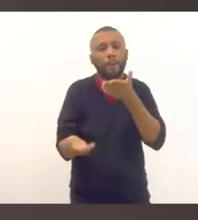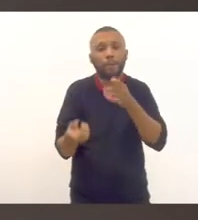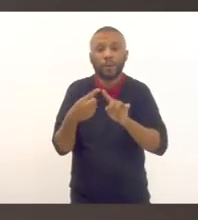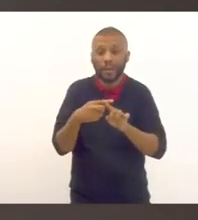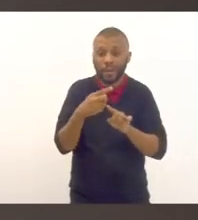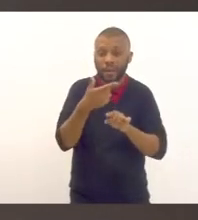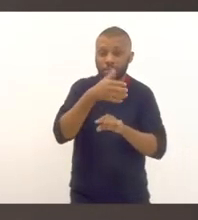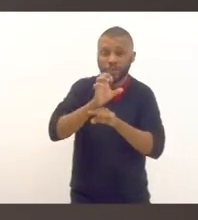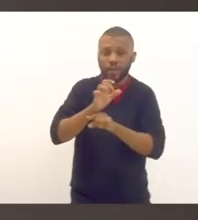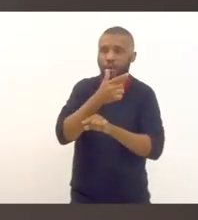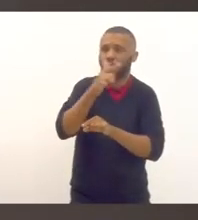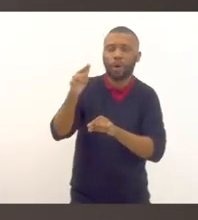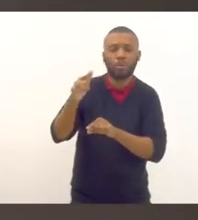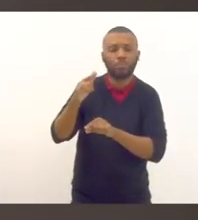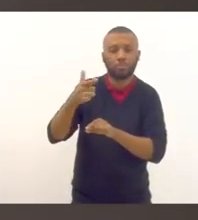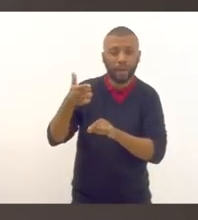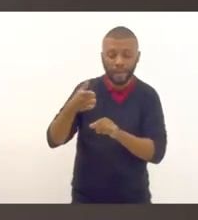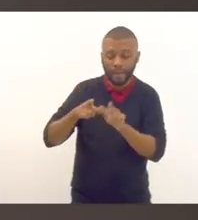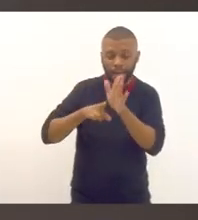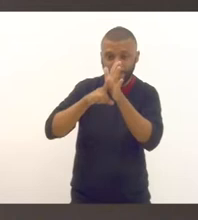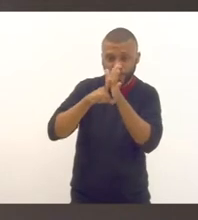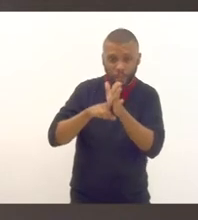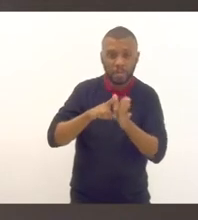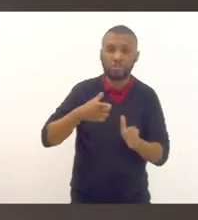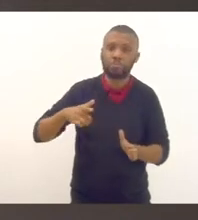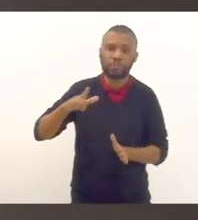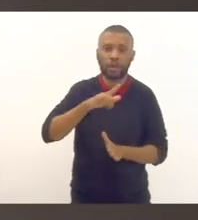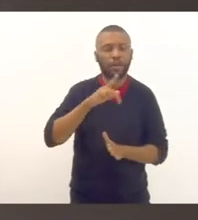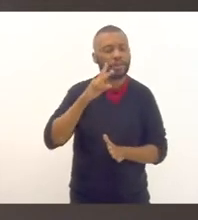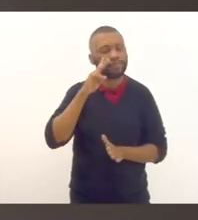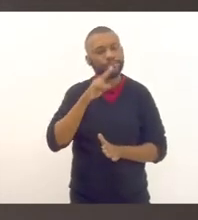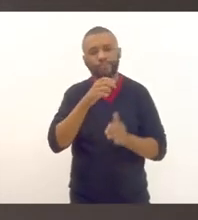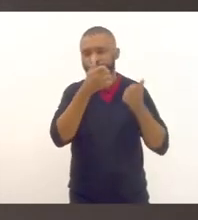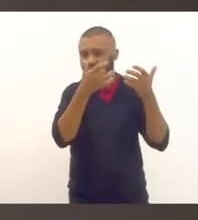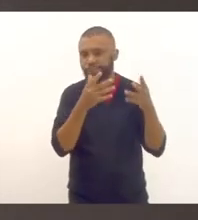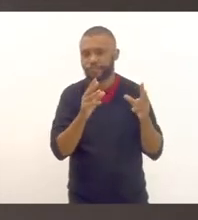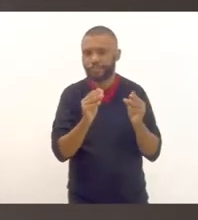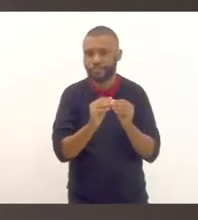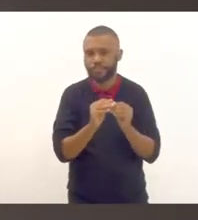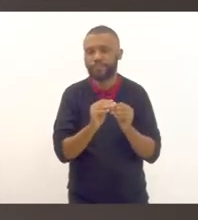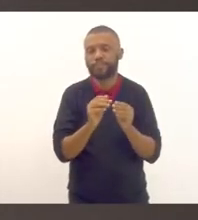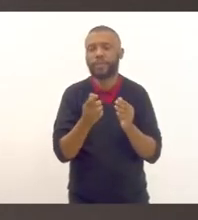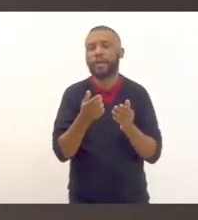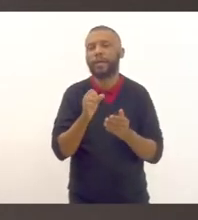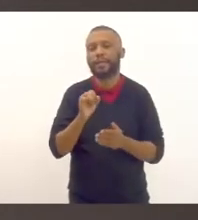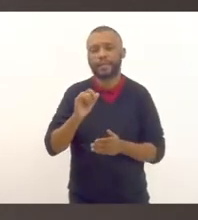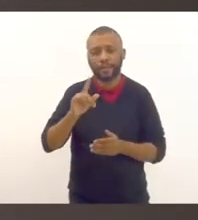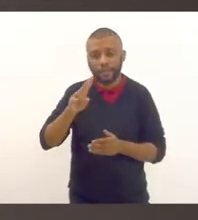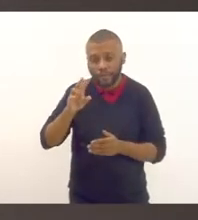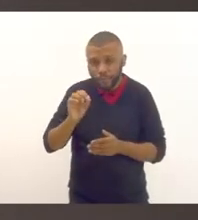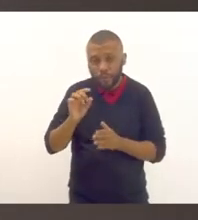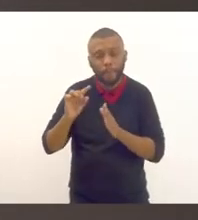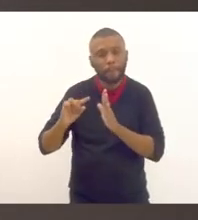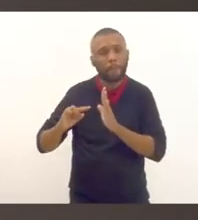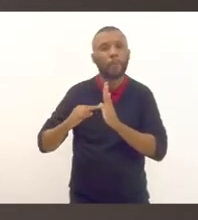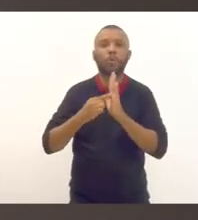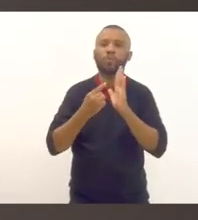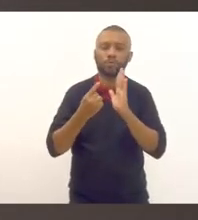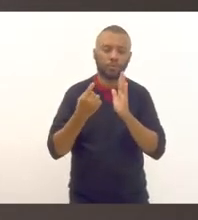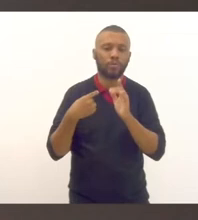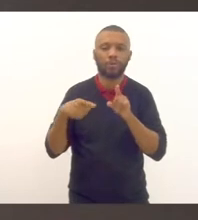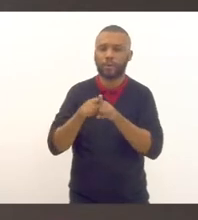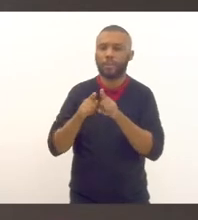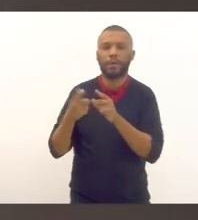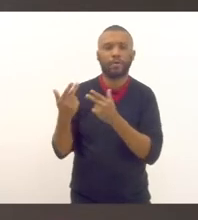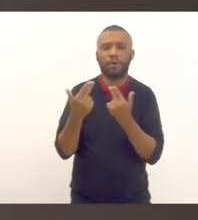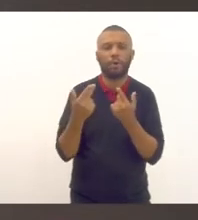vistoria. É o que a gente estava falando há pouco, o presidente Silvio pontuou, eu também. Por que que nós temos que